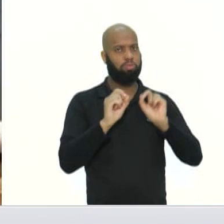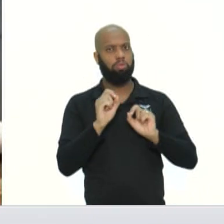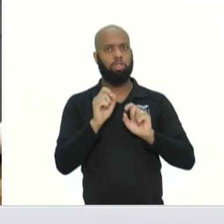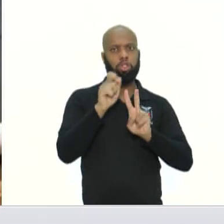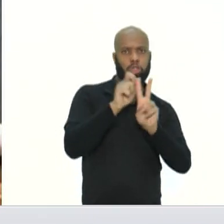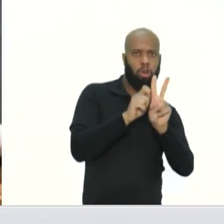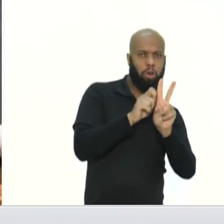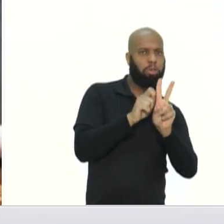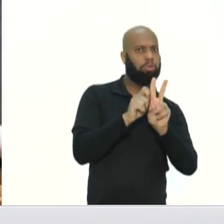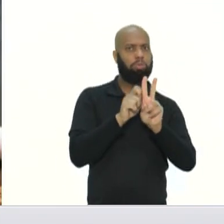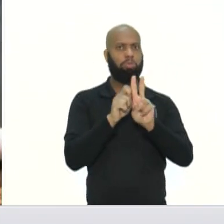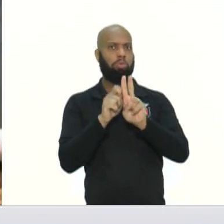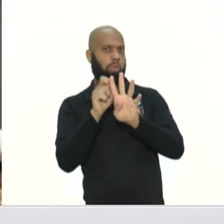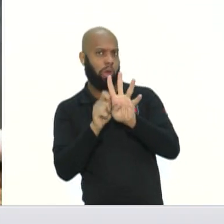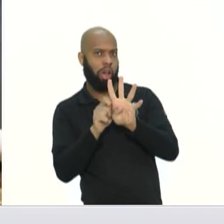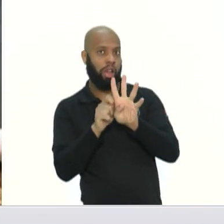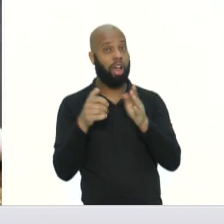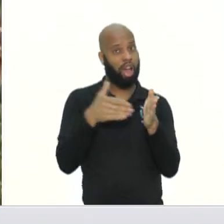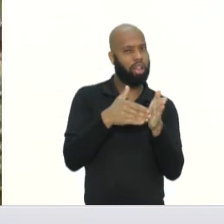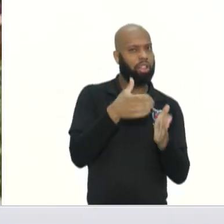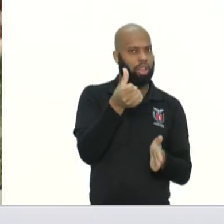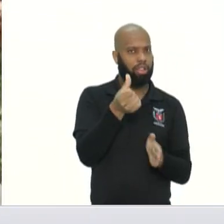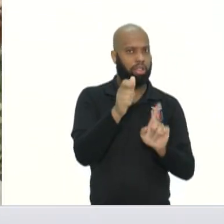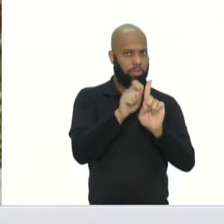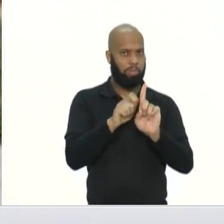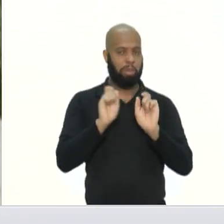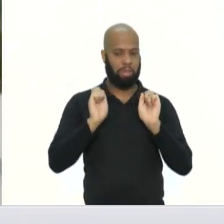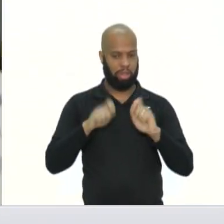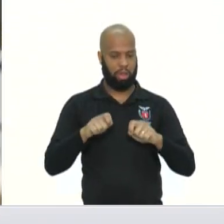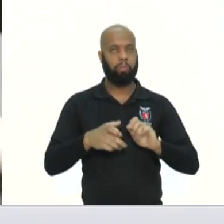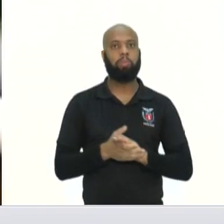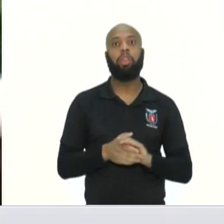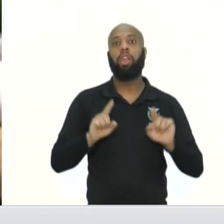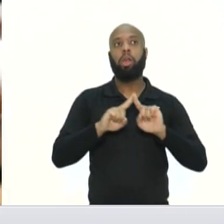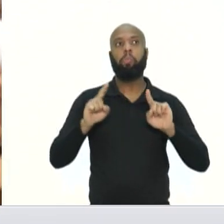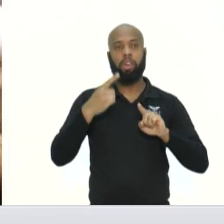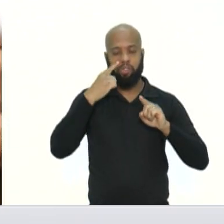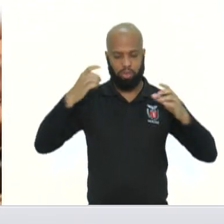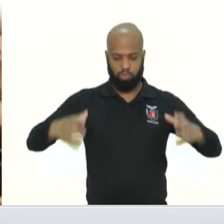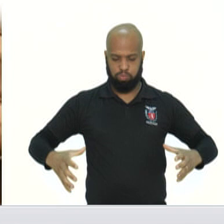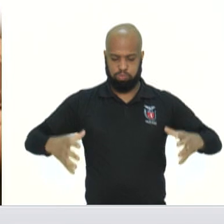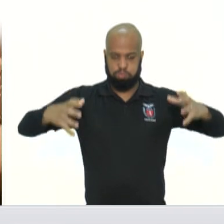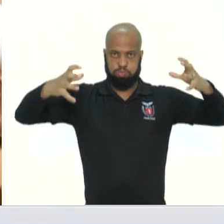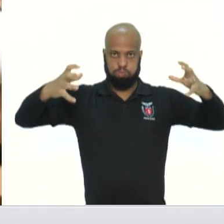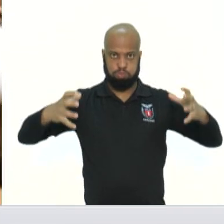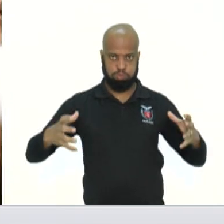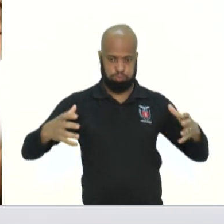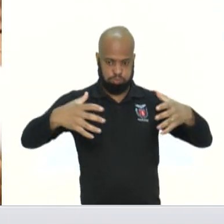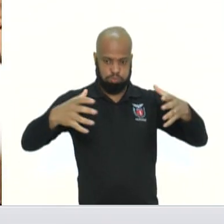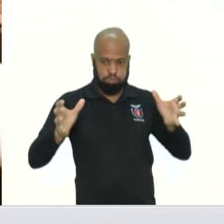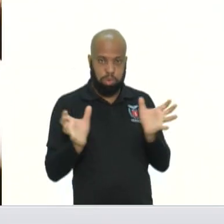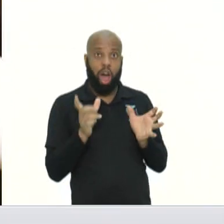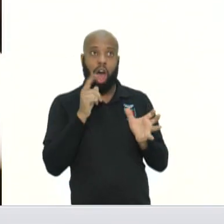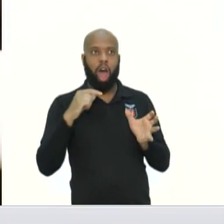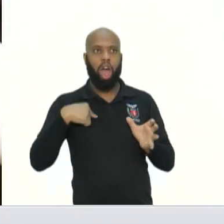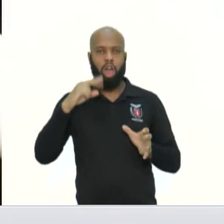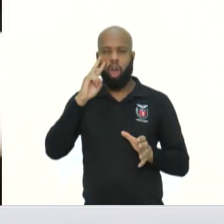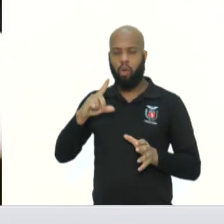2, 4 ou no máximo 6 meses. No caso dessa caixa d'água, eu já verifiquei que tem uma